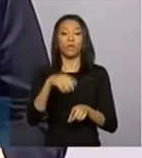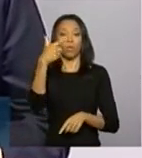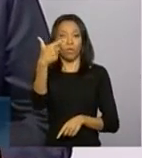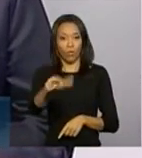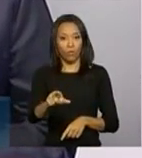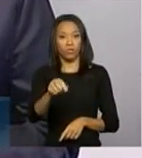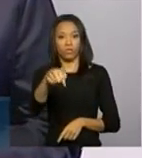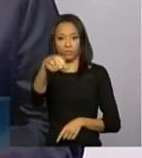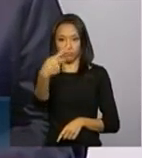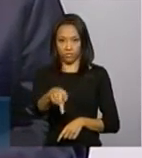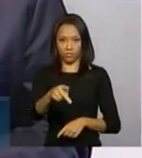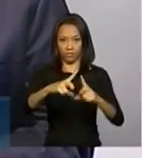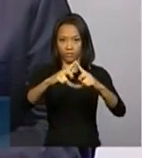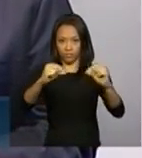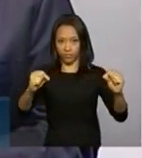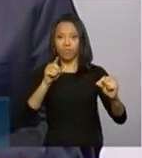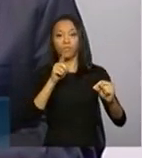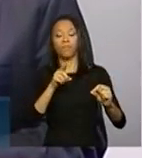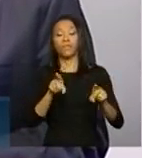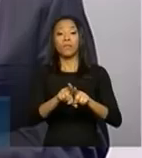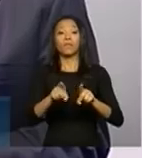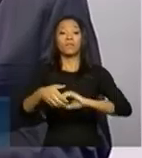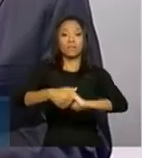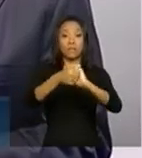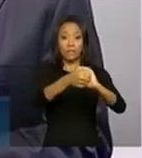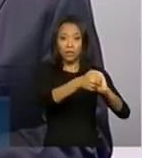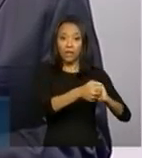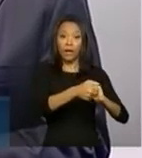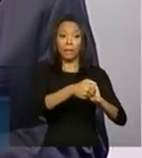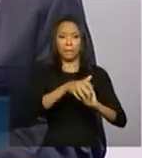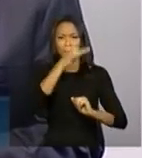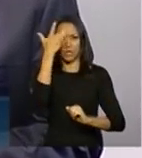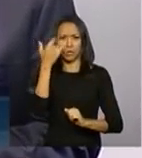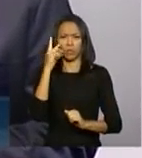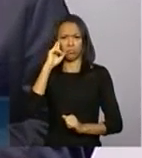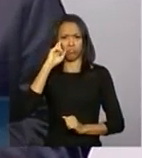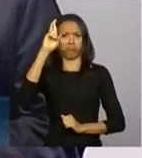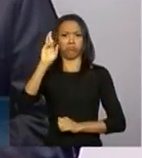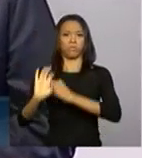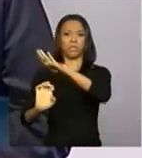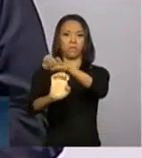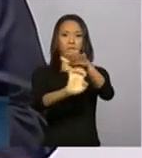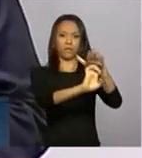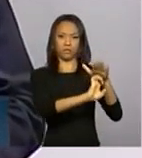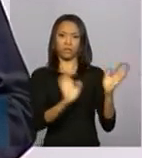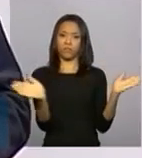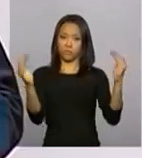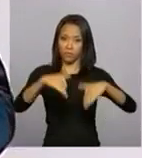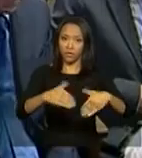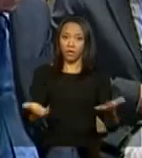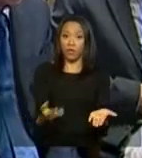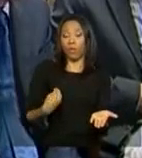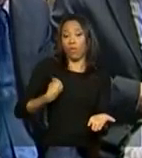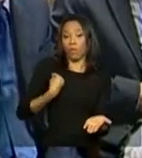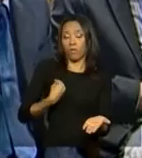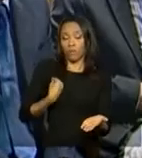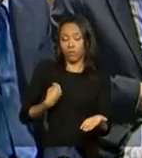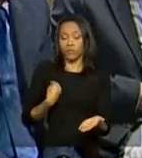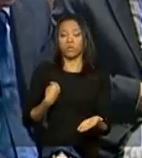do Distrito Federal, saudar aqui os empresários presentes. Esse